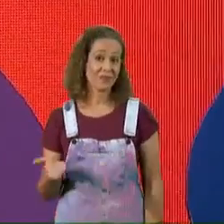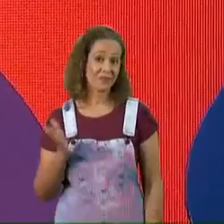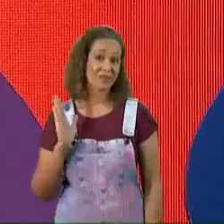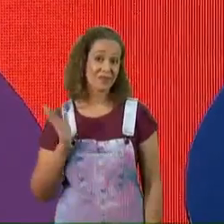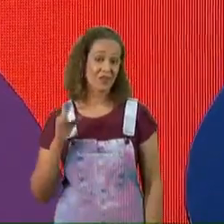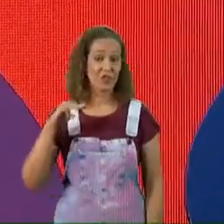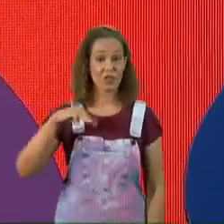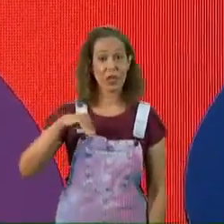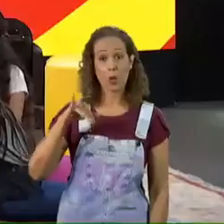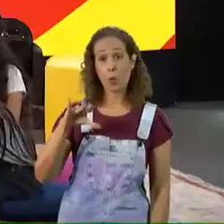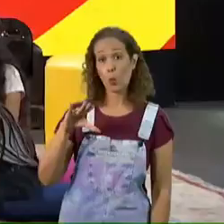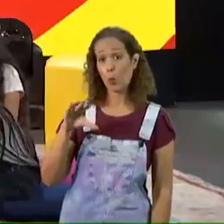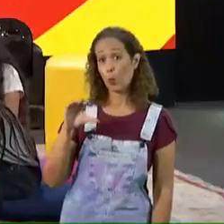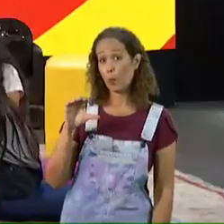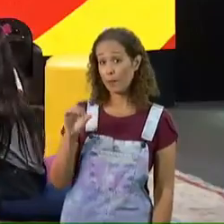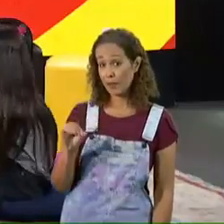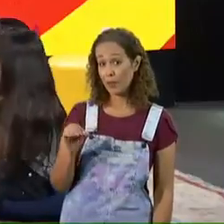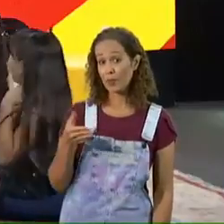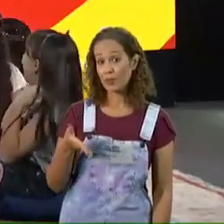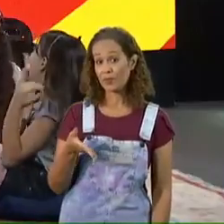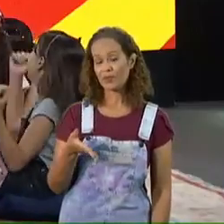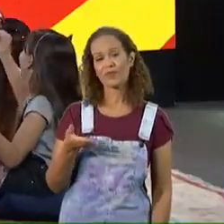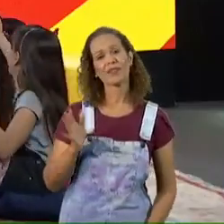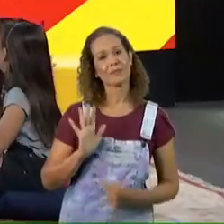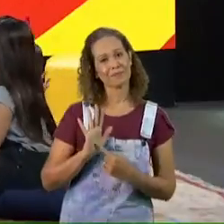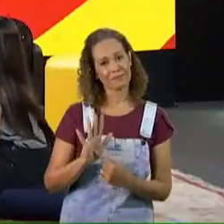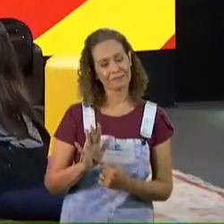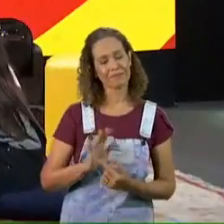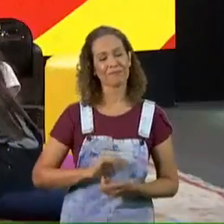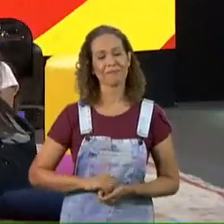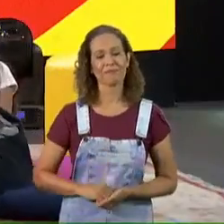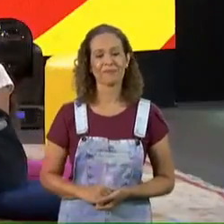Para no final vocês vão pagar aí. Não.